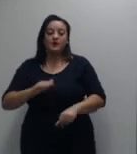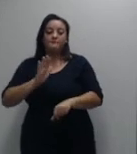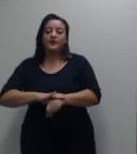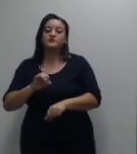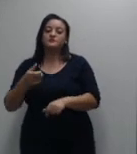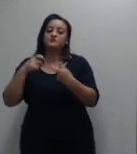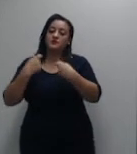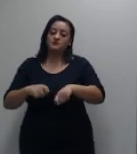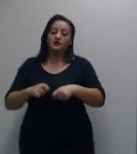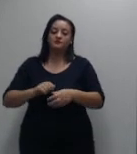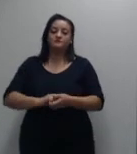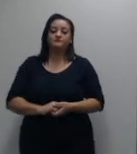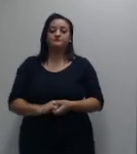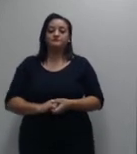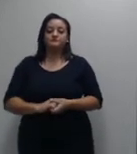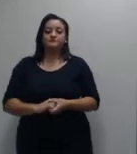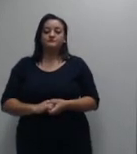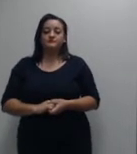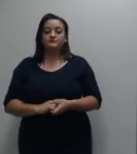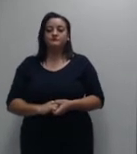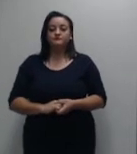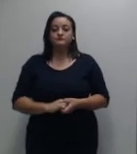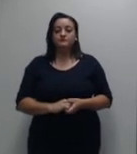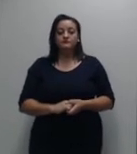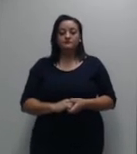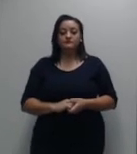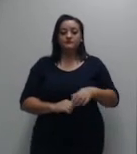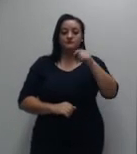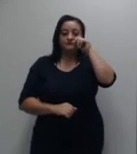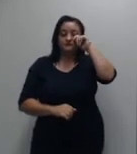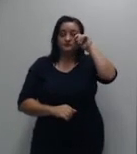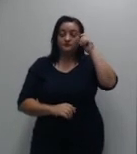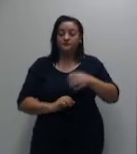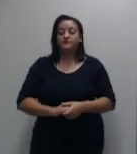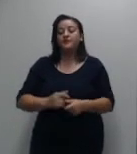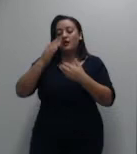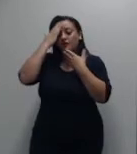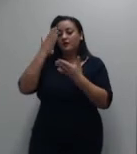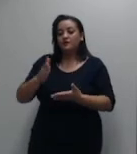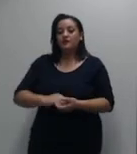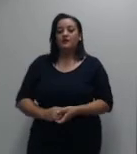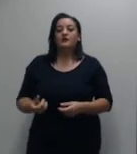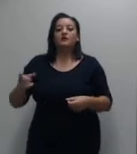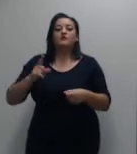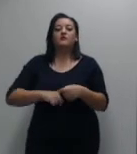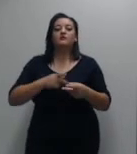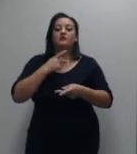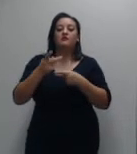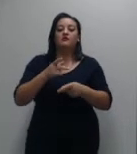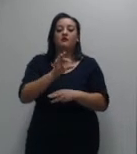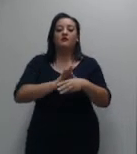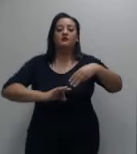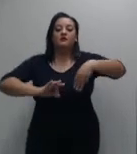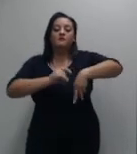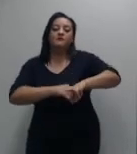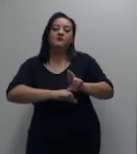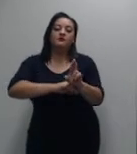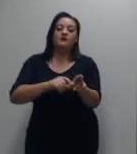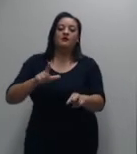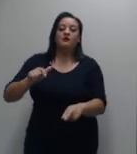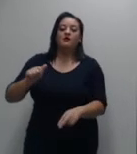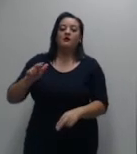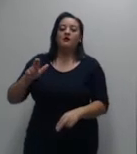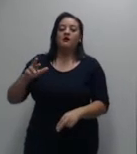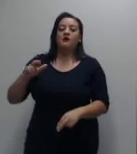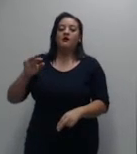de facto também excelência e de roubo a palavra medir relatora